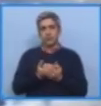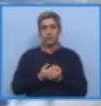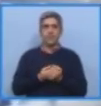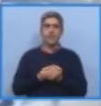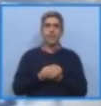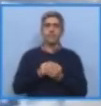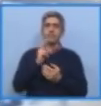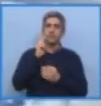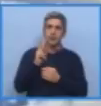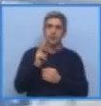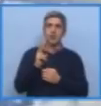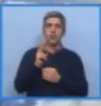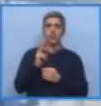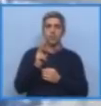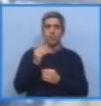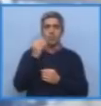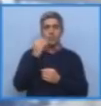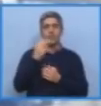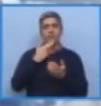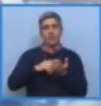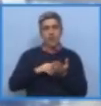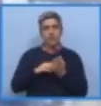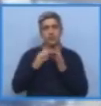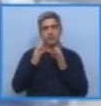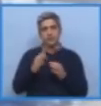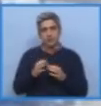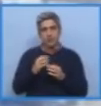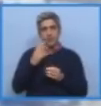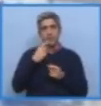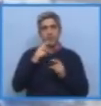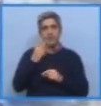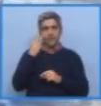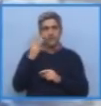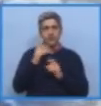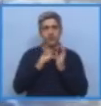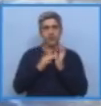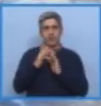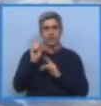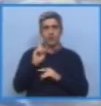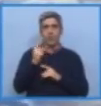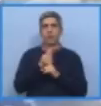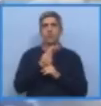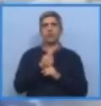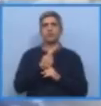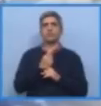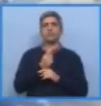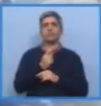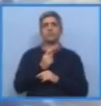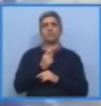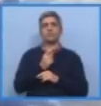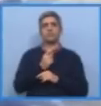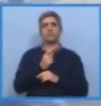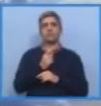é verificar como a verdade e a certeza da ressurreição de Jesus Cristo não foi uma coisa, faço